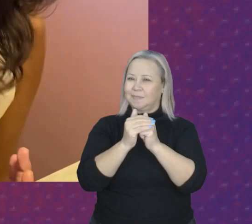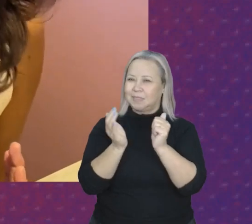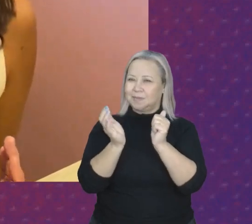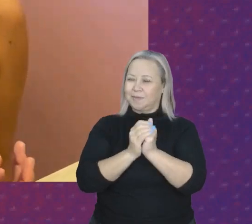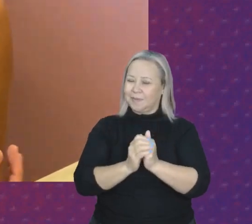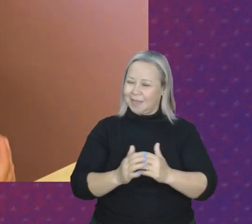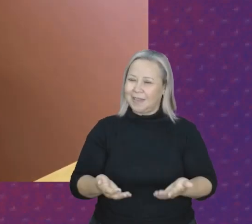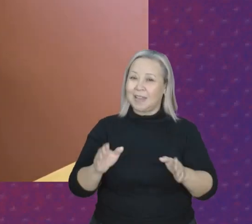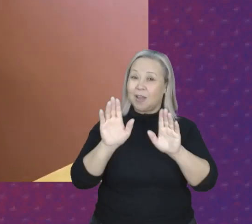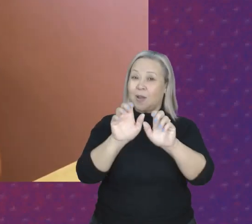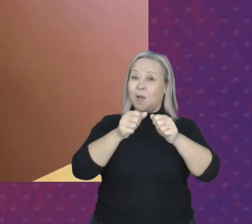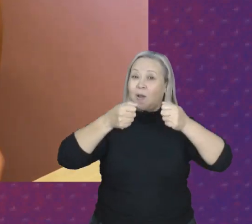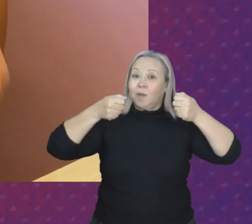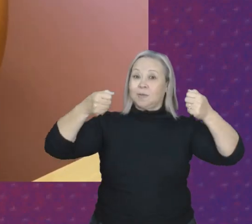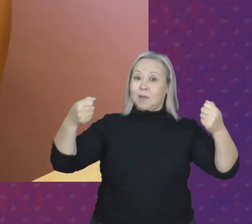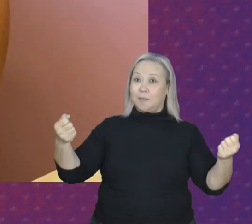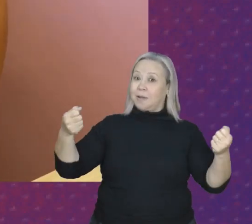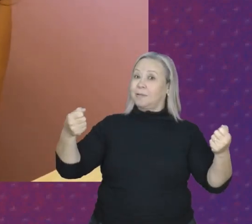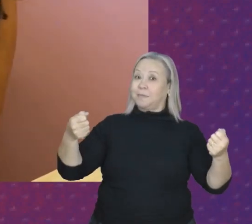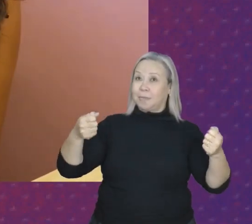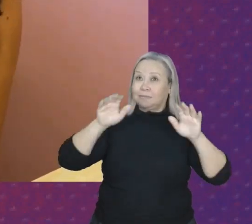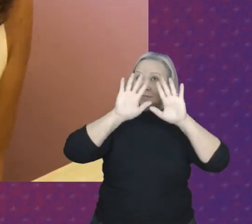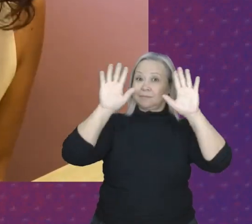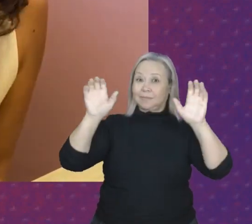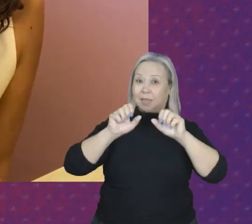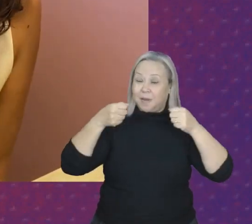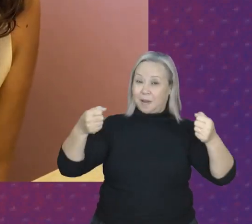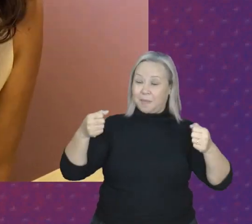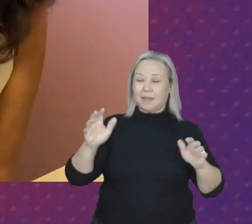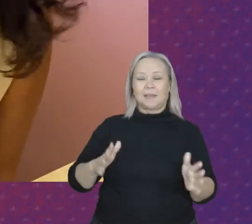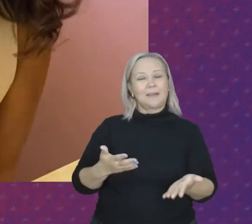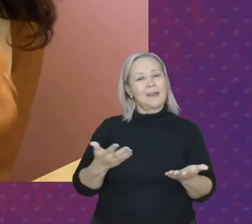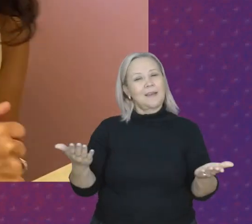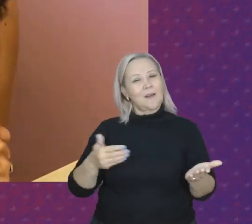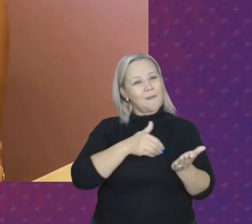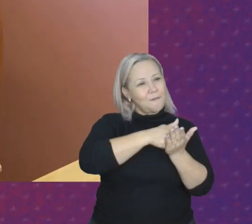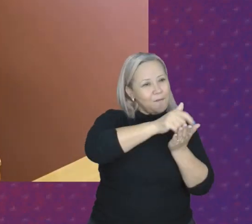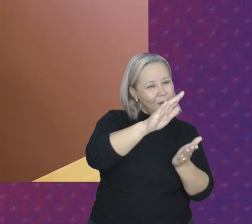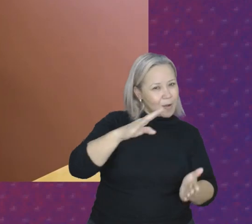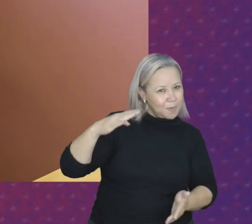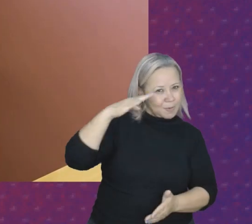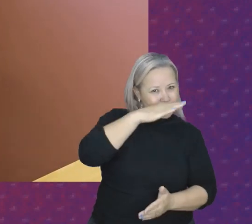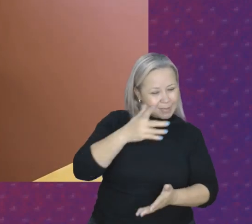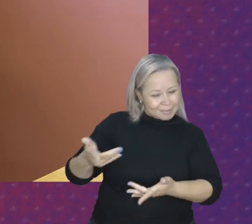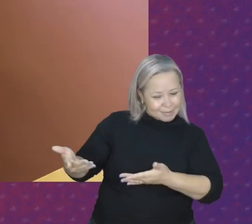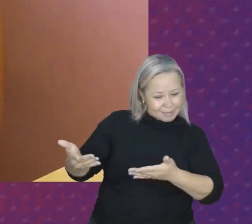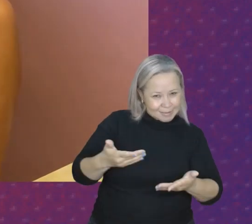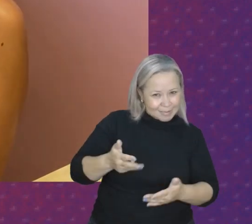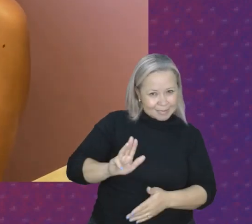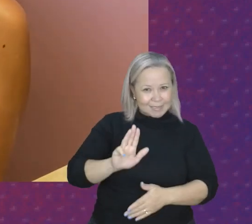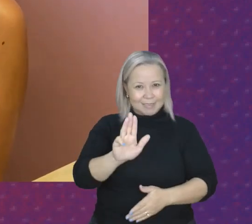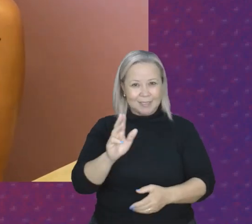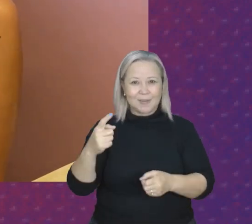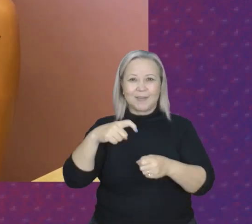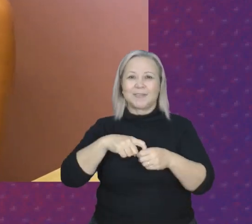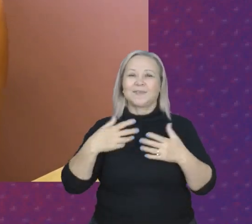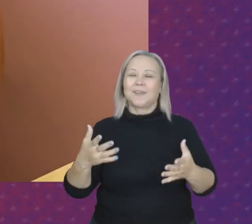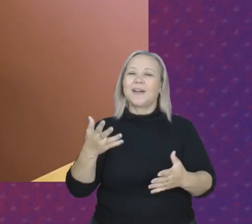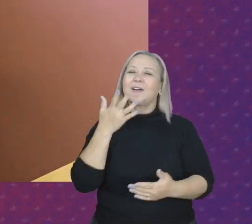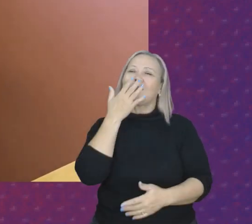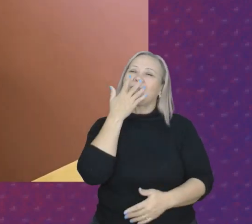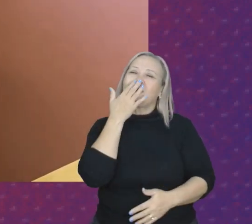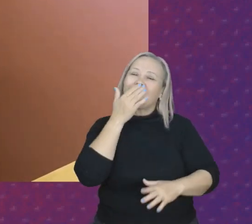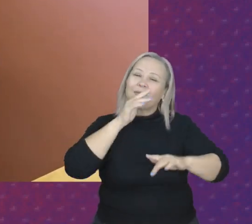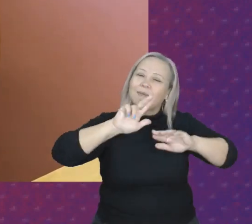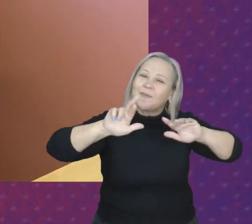seguem escancarados, e agora, tirando fora Bolsonaro e trazendo de volta o nosso presidente Lula, a gente vai colorir esses